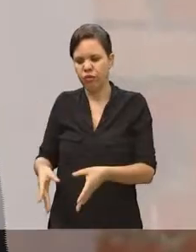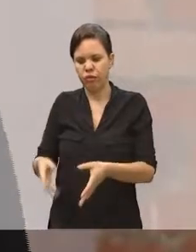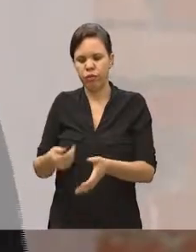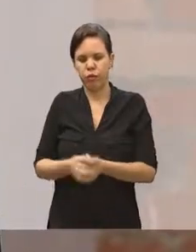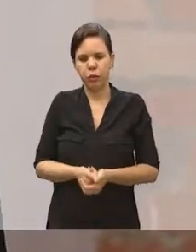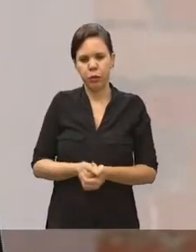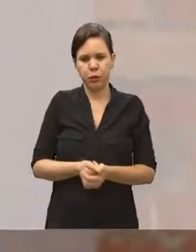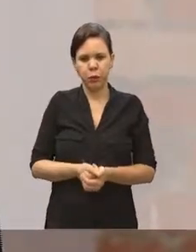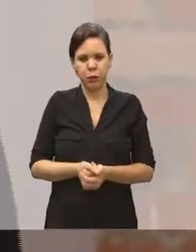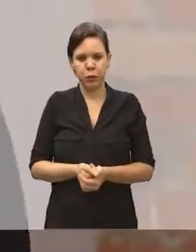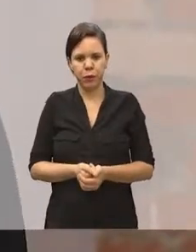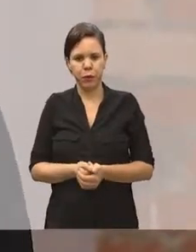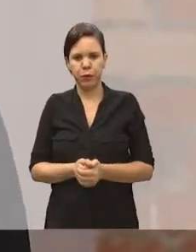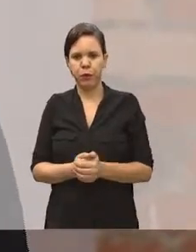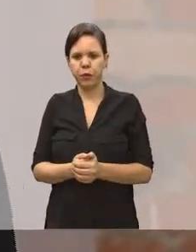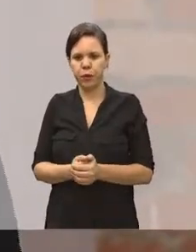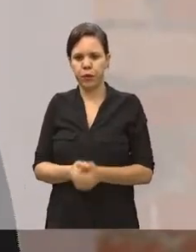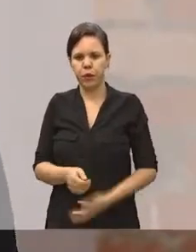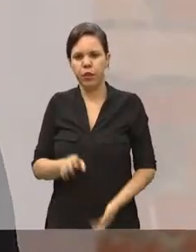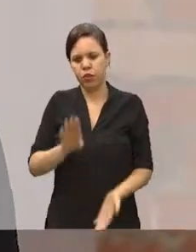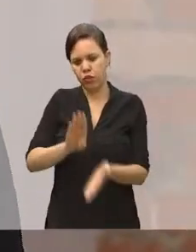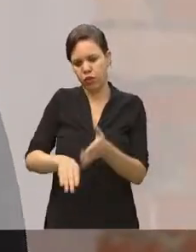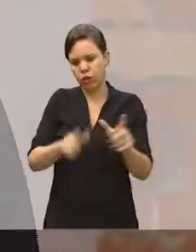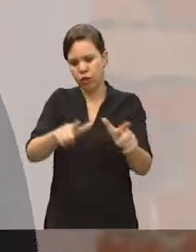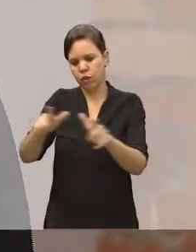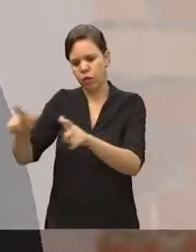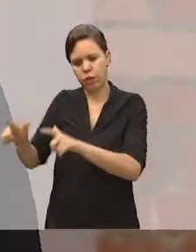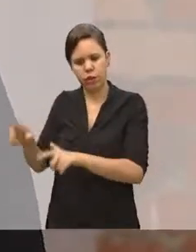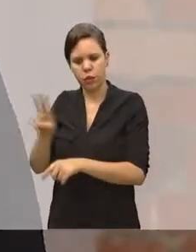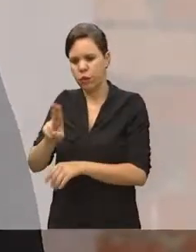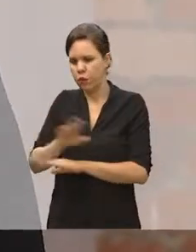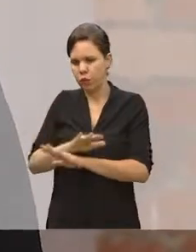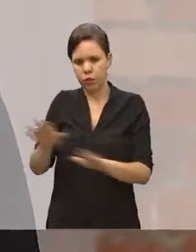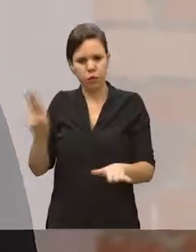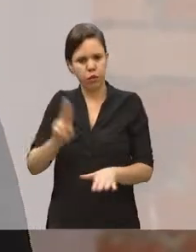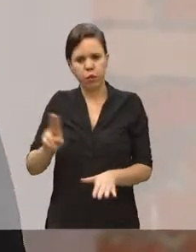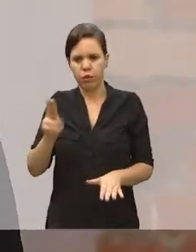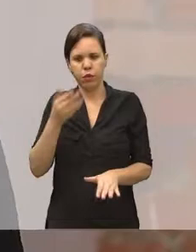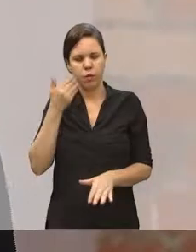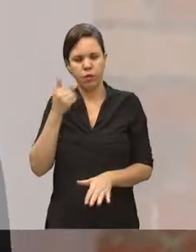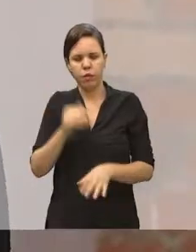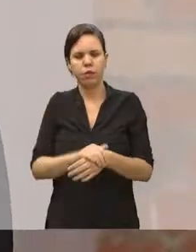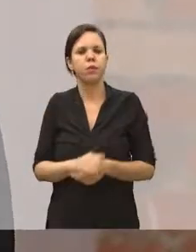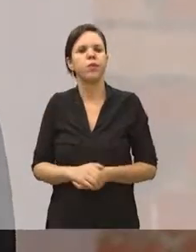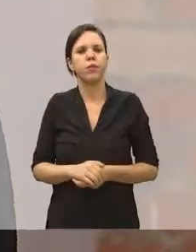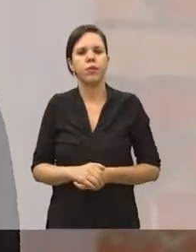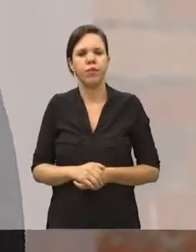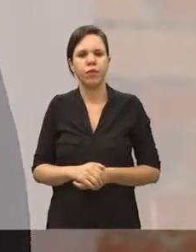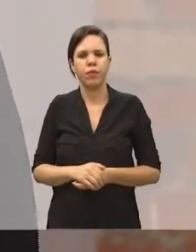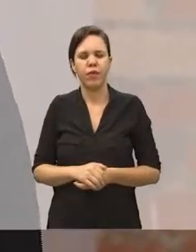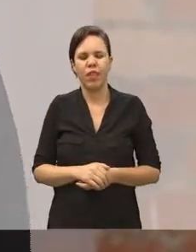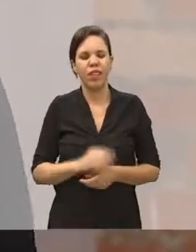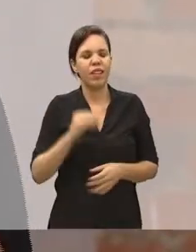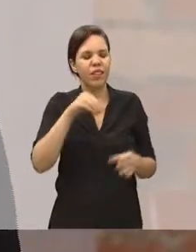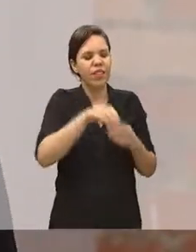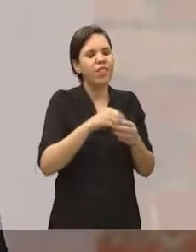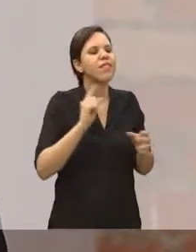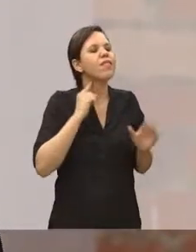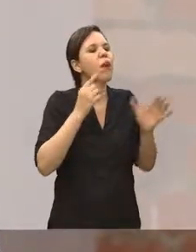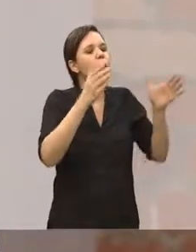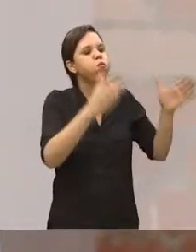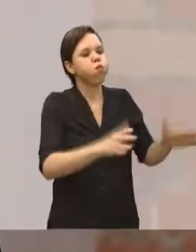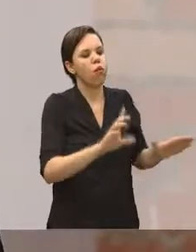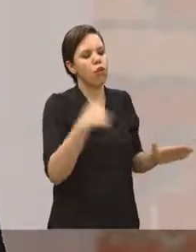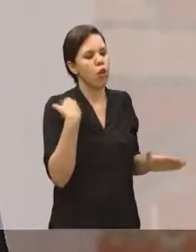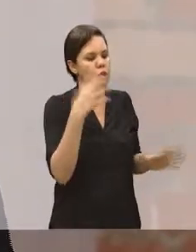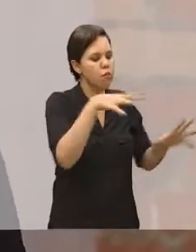assim, que tiraram de alguns ambientes que não estavam mais sendo utilizados e estava na caçamba. Aí nós